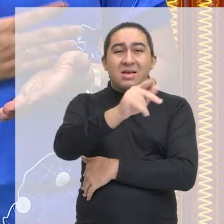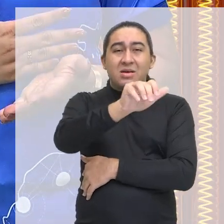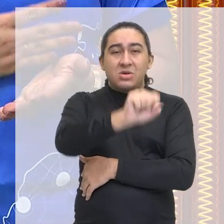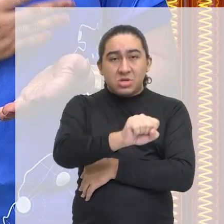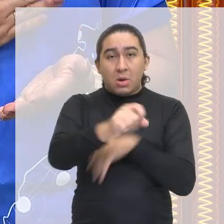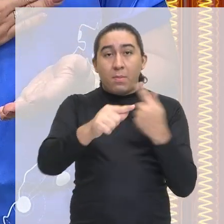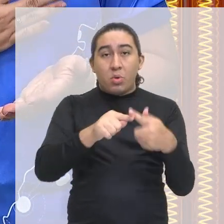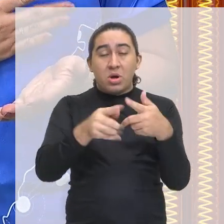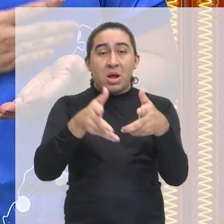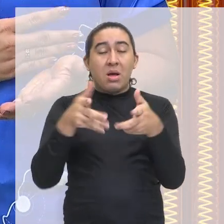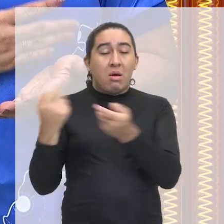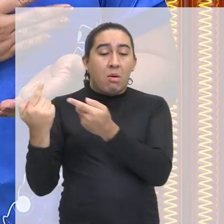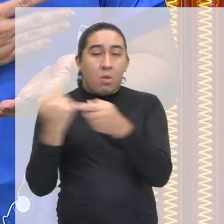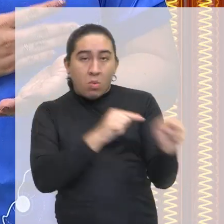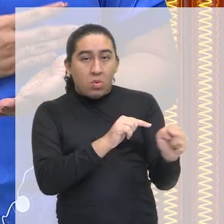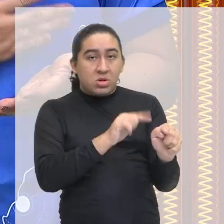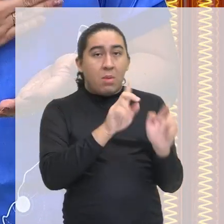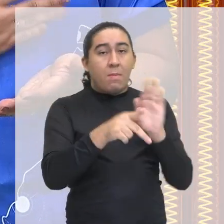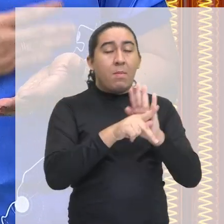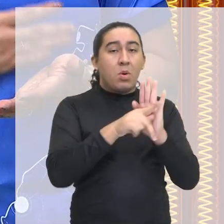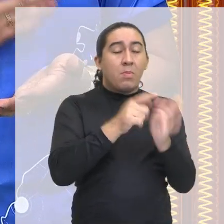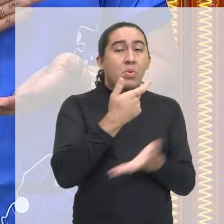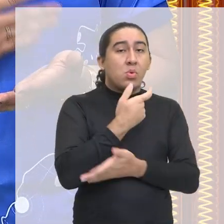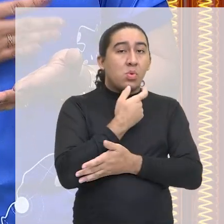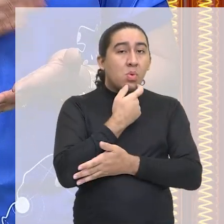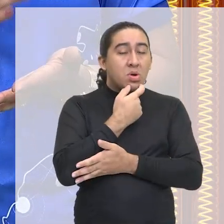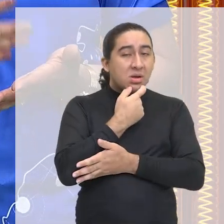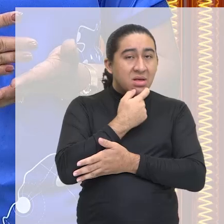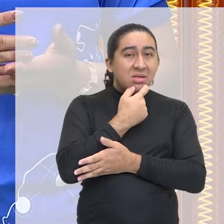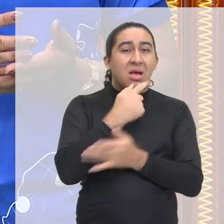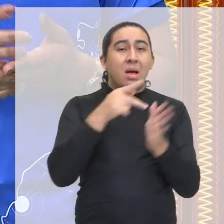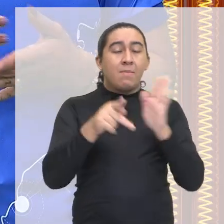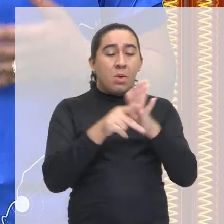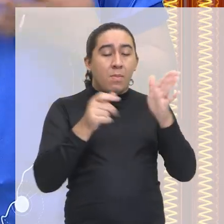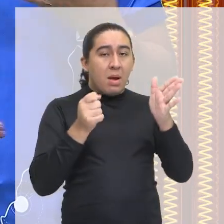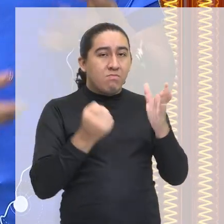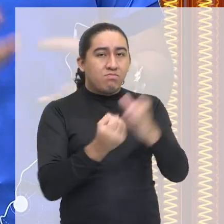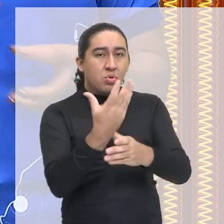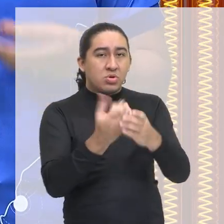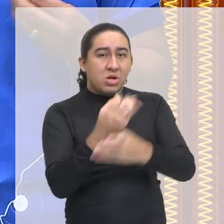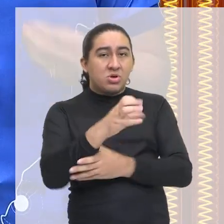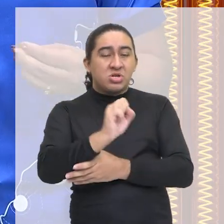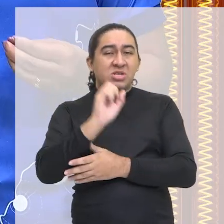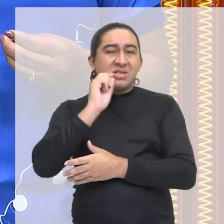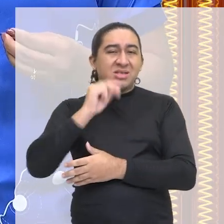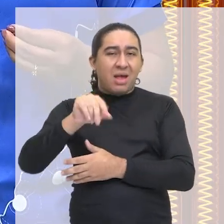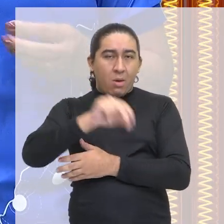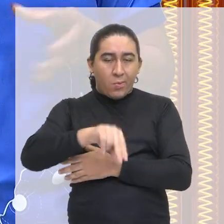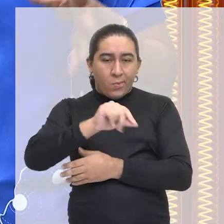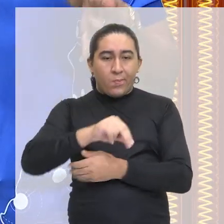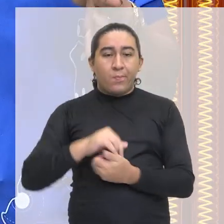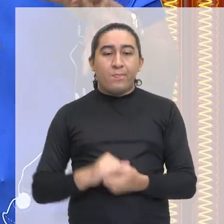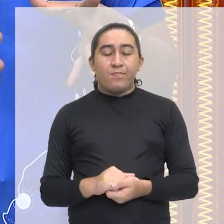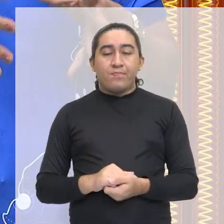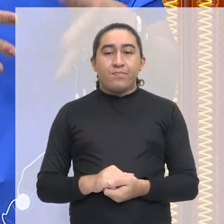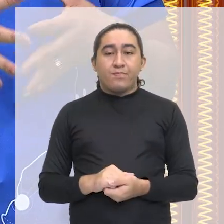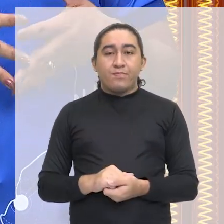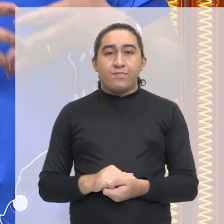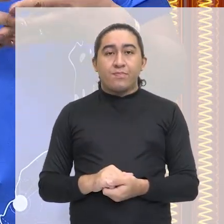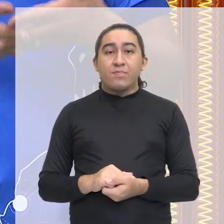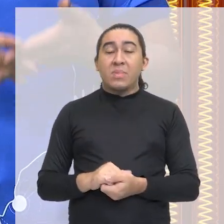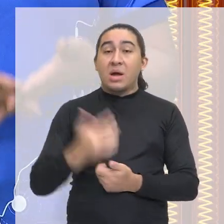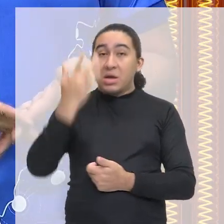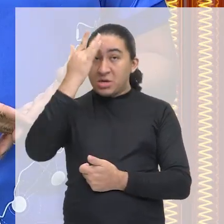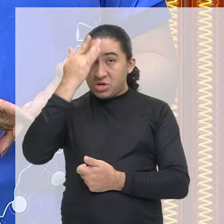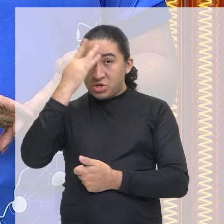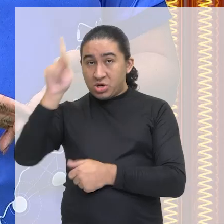em protesto pelo monopólio britânico sobre a produção de sal. Professor, o que a senhora quer dizer com isso? Bem,